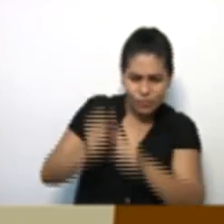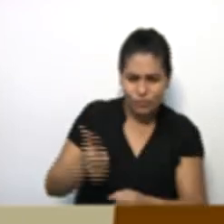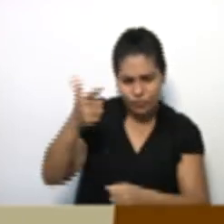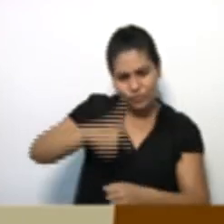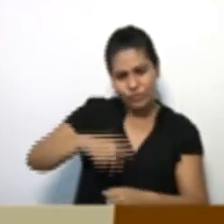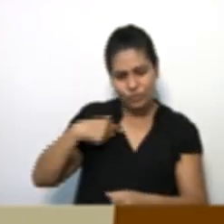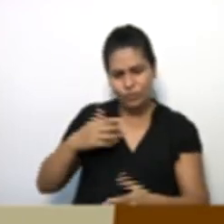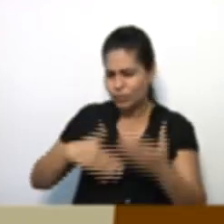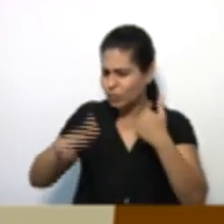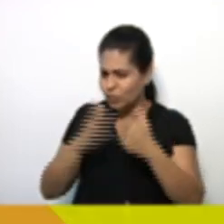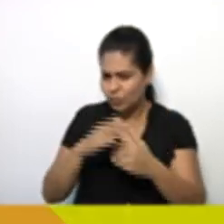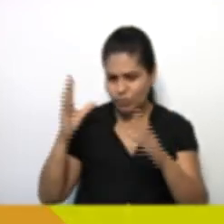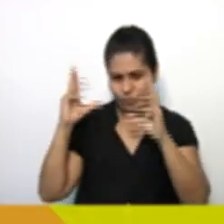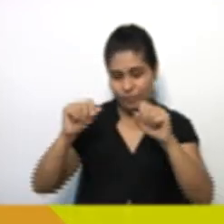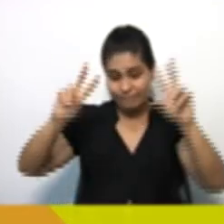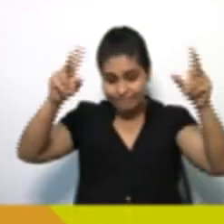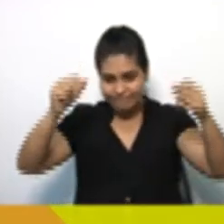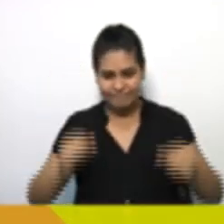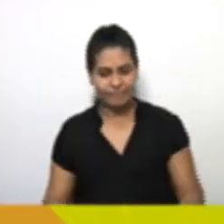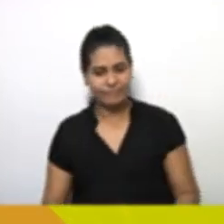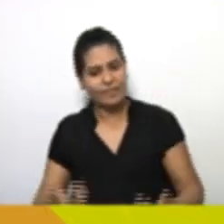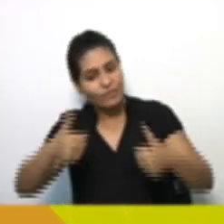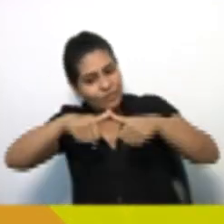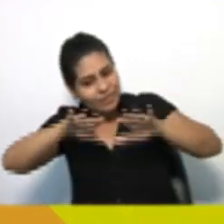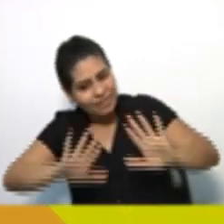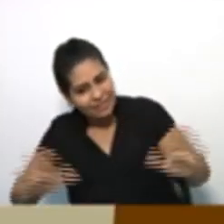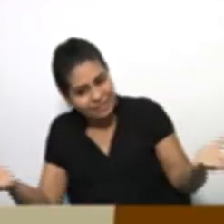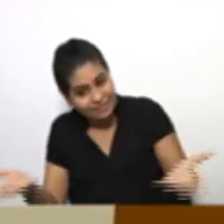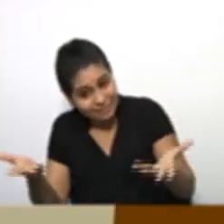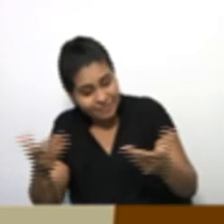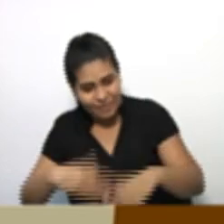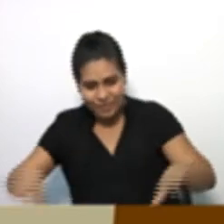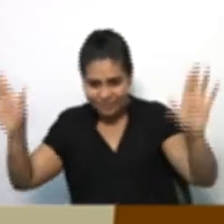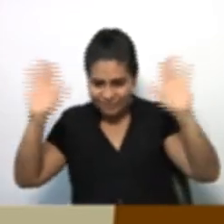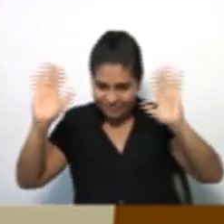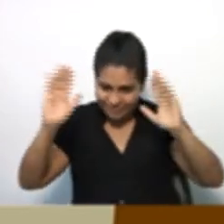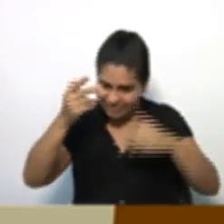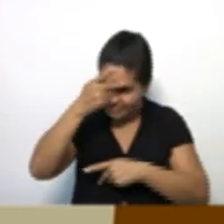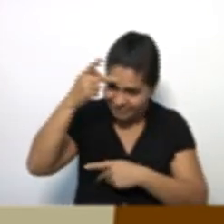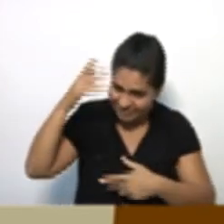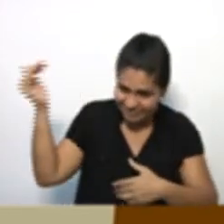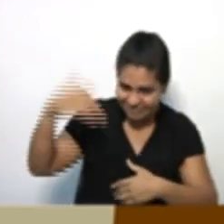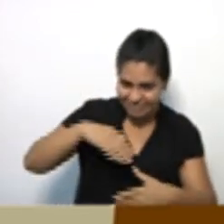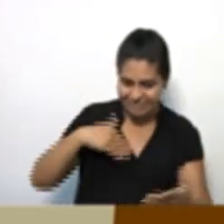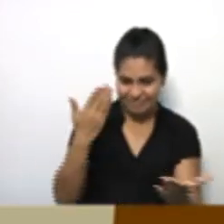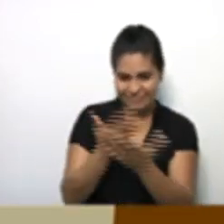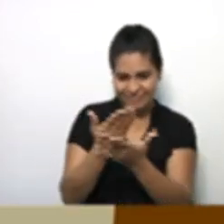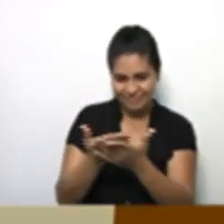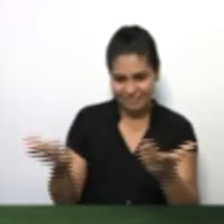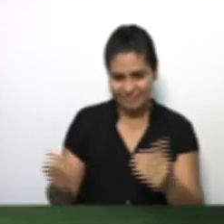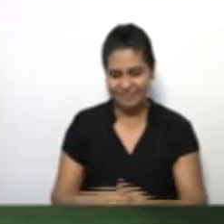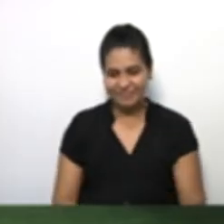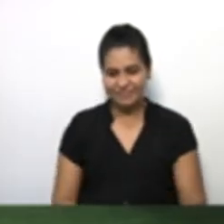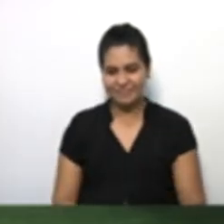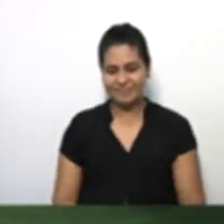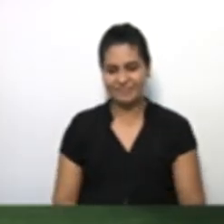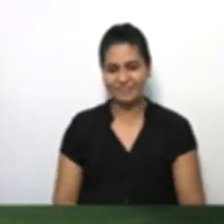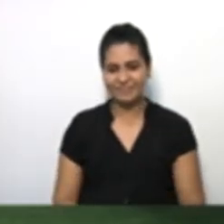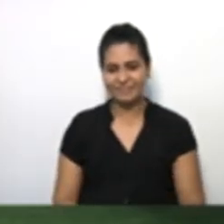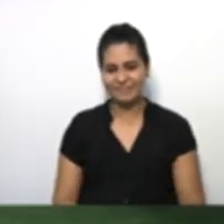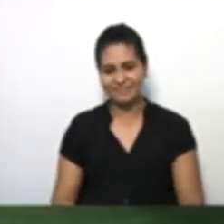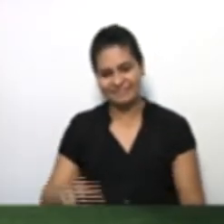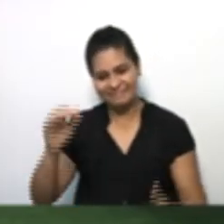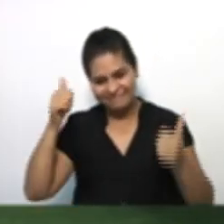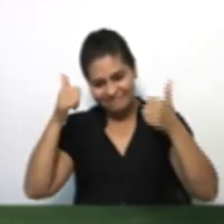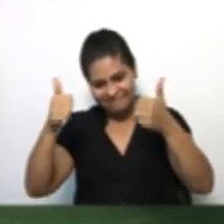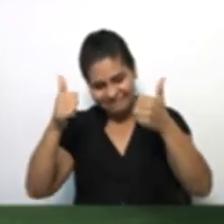e absorver mais o assunto. Nós vamos ficando por aqui. Tchau, pessoal, e até a próxima aula.